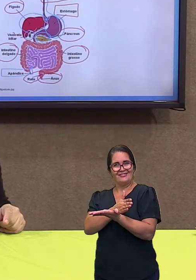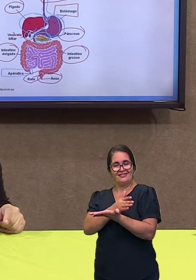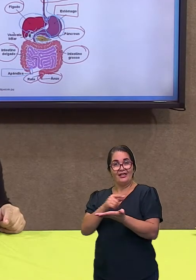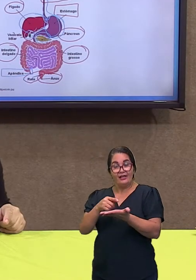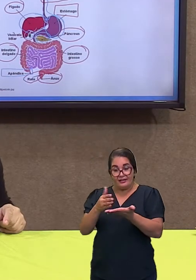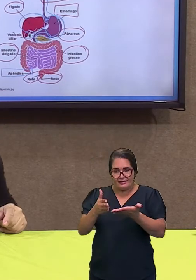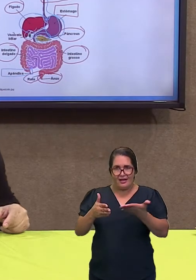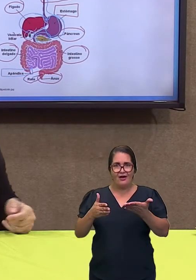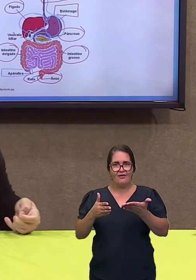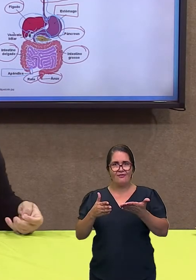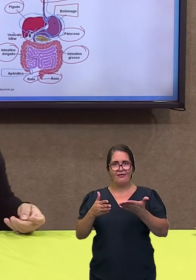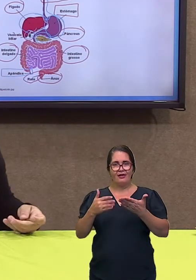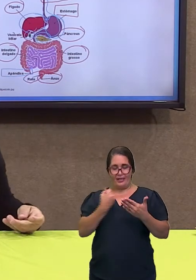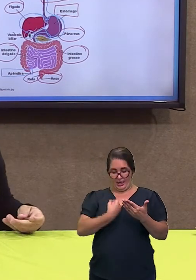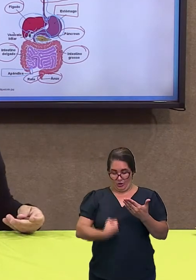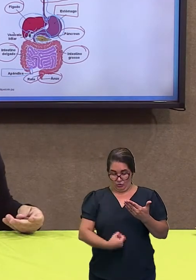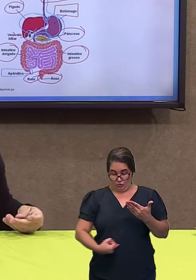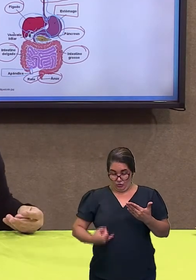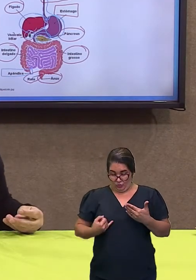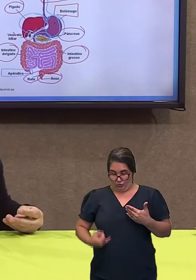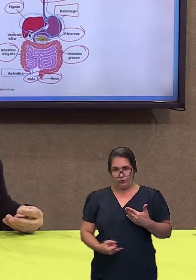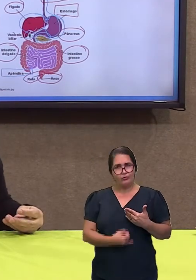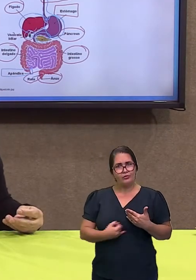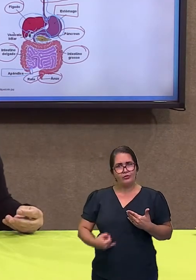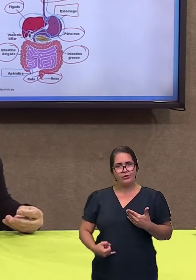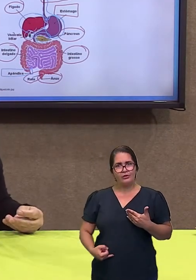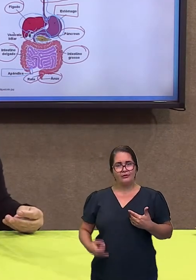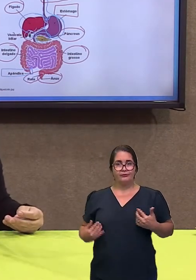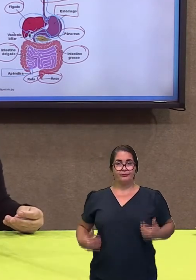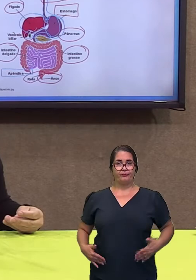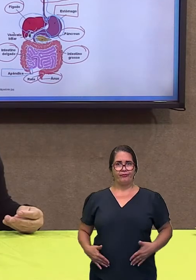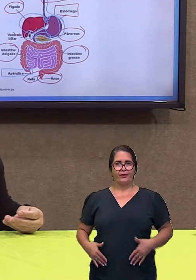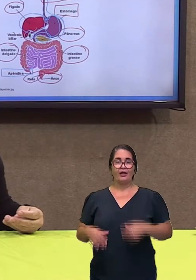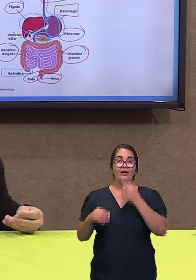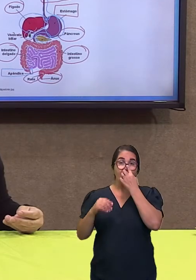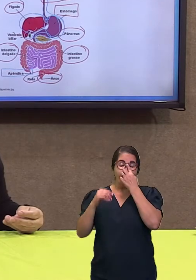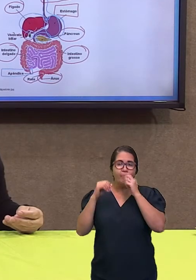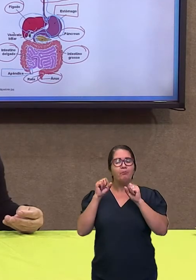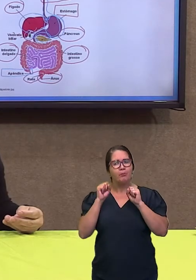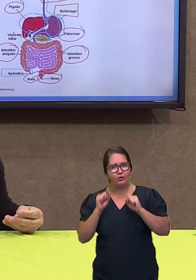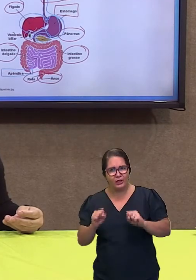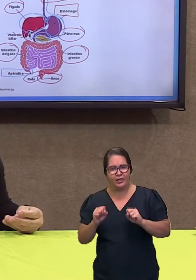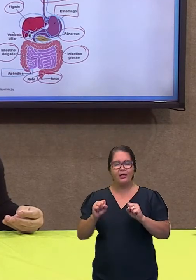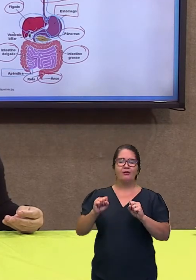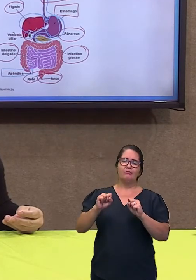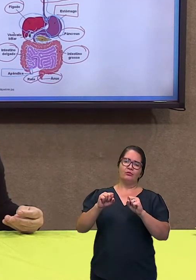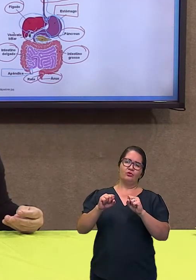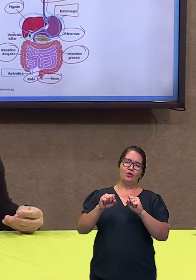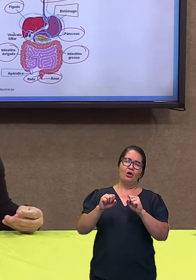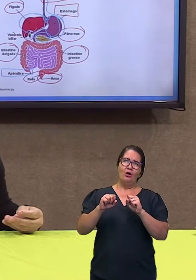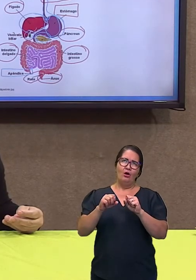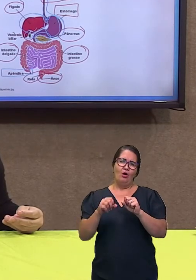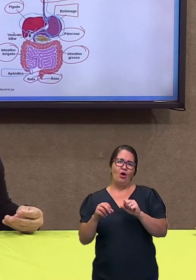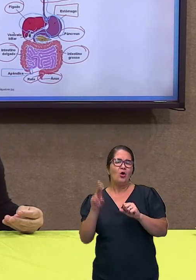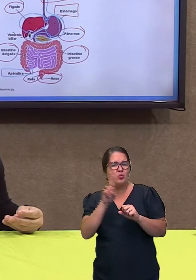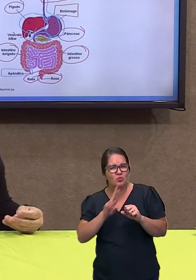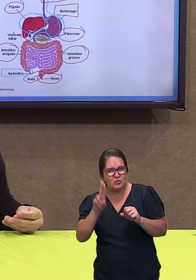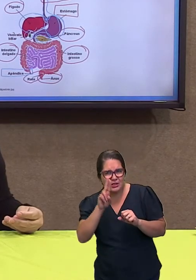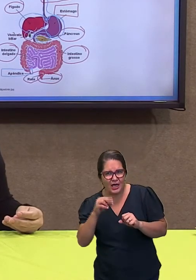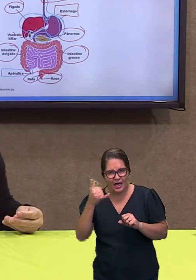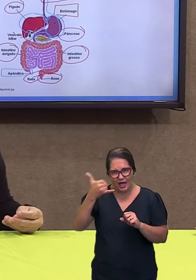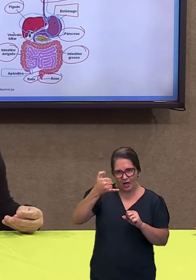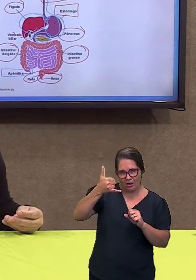tem algumas inervações. A gente também pode fazer usando o lápis ou a lapiseira, a ponta da